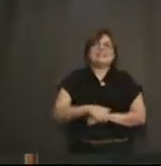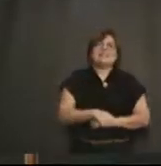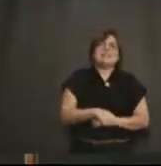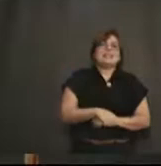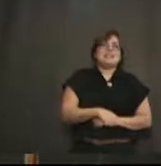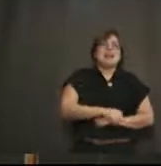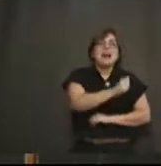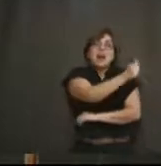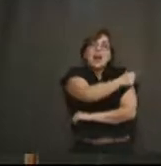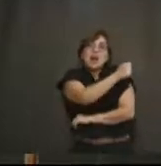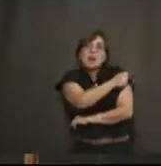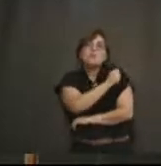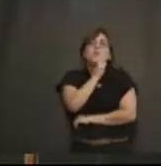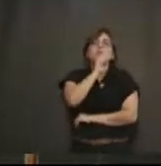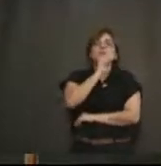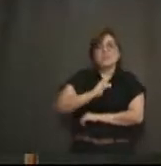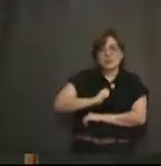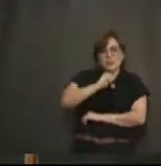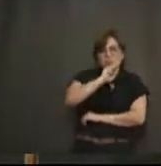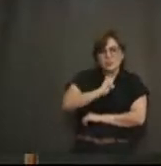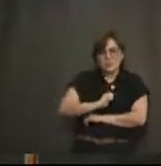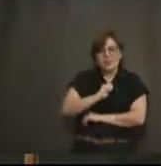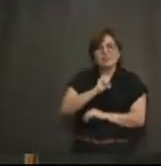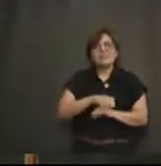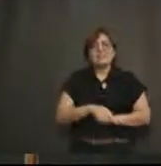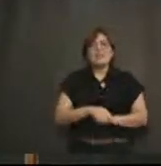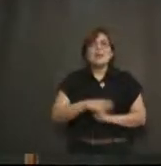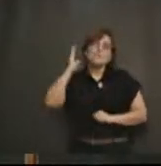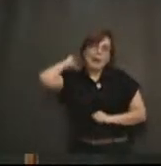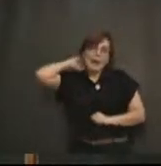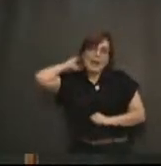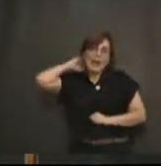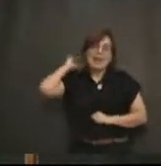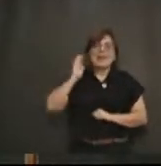nossos estudantes de Abaetetuba, de Belém,